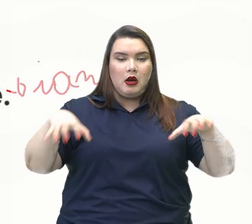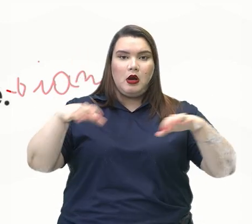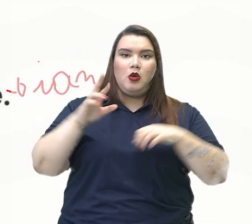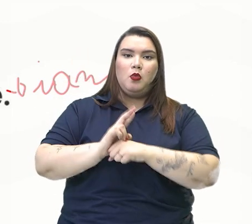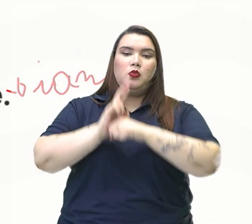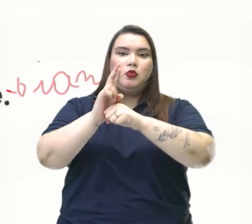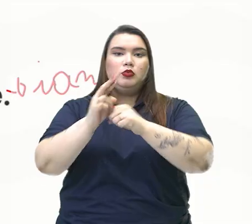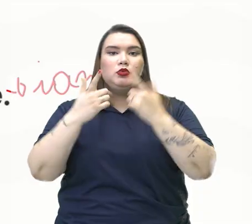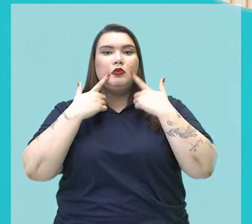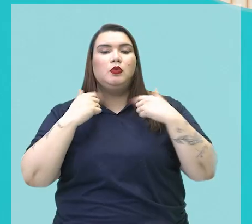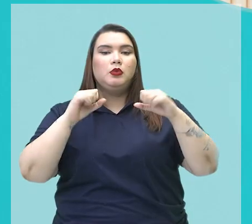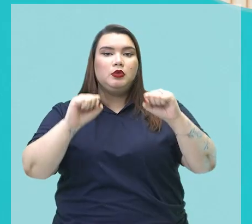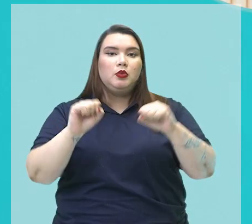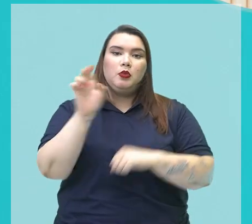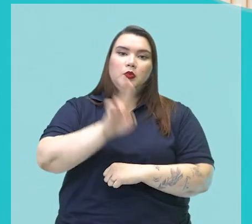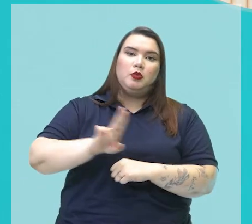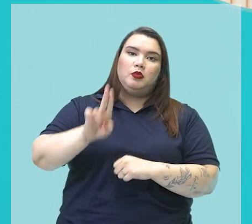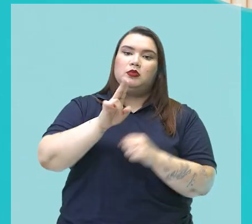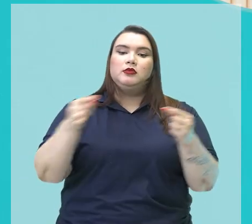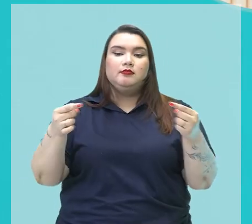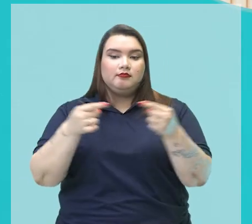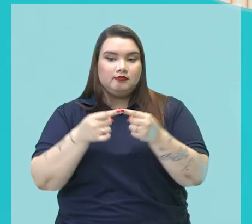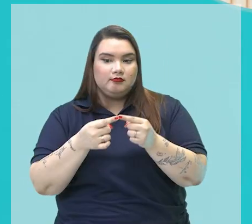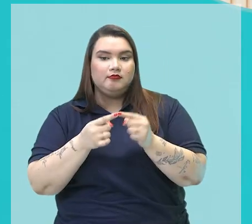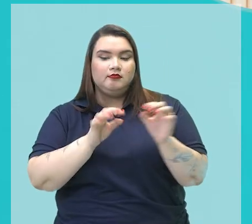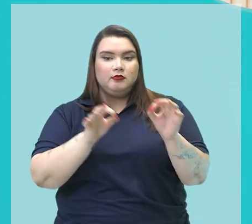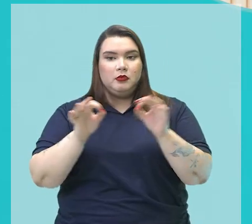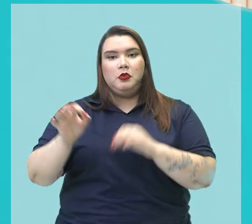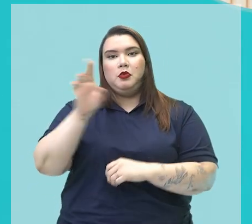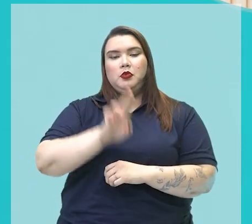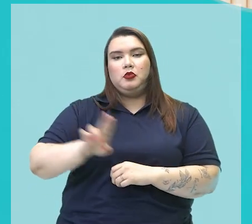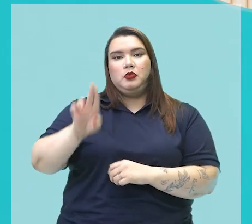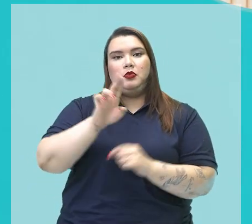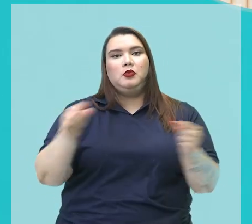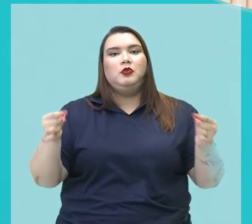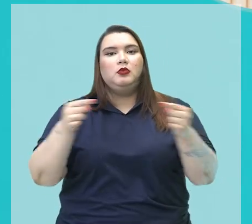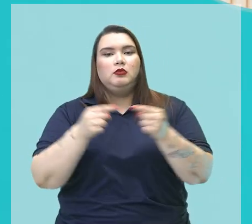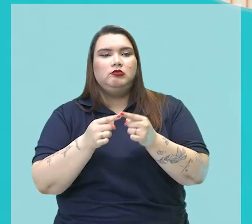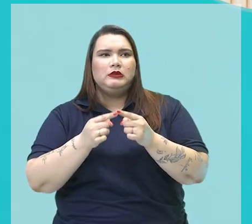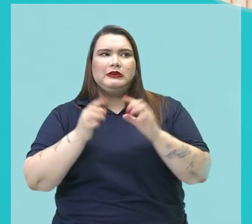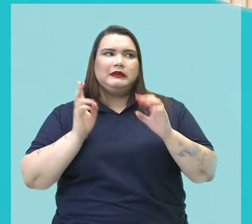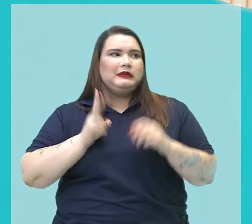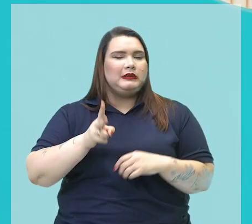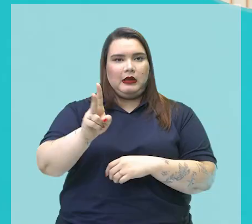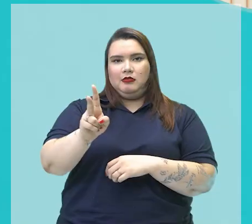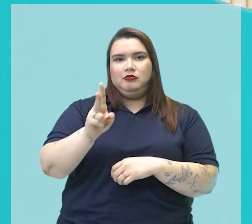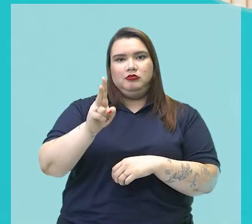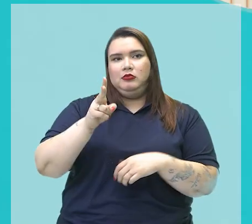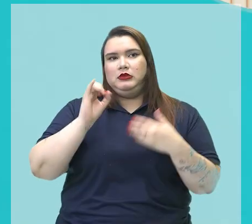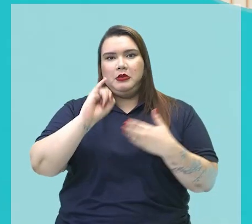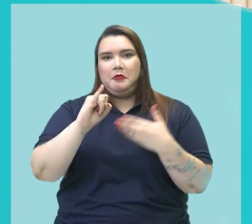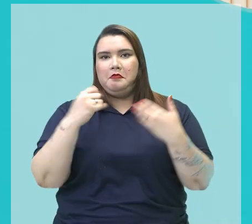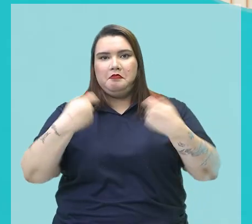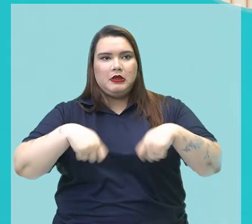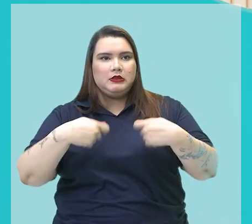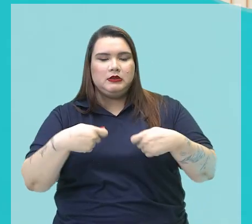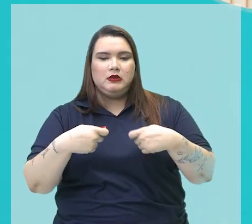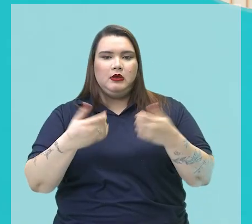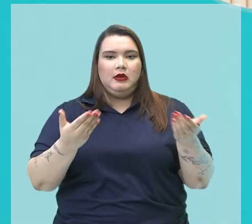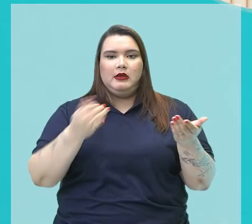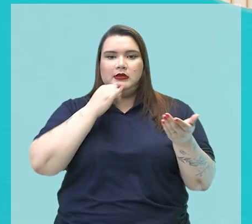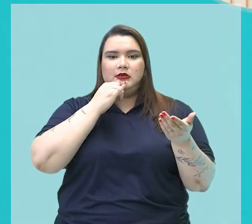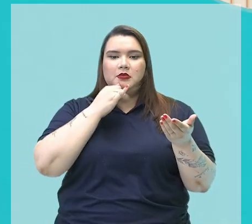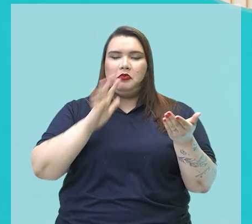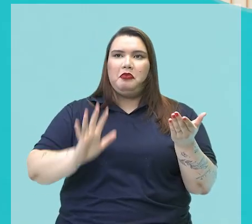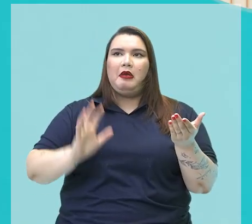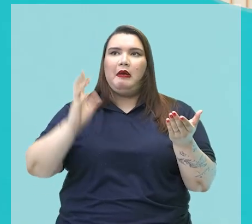nós vamos utilizar, tá? Nós utilizamos aí a todo momento, assim que a gente precisar, obviamente, a gente não vai criar uma